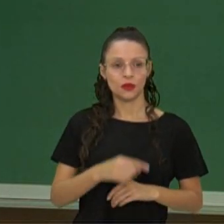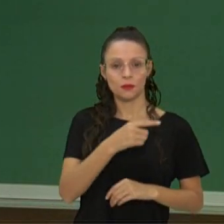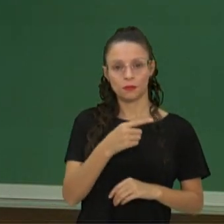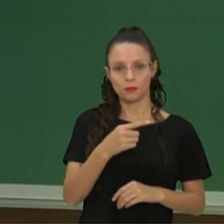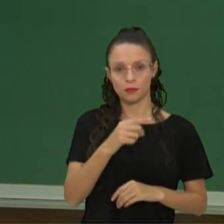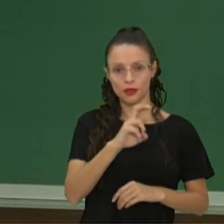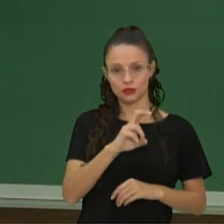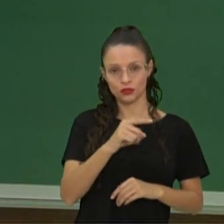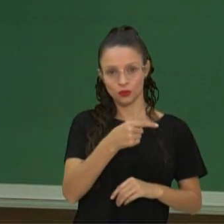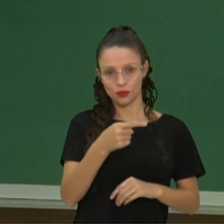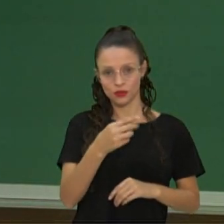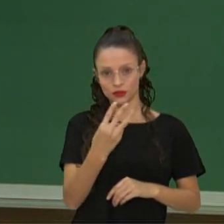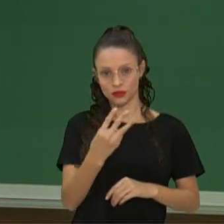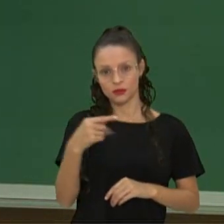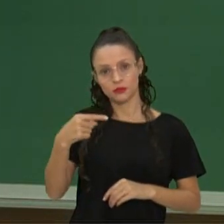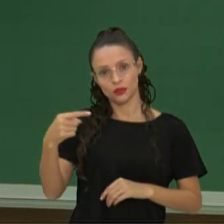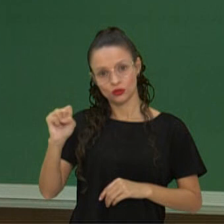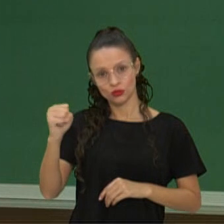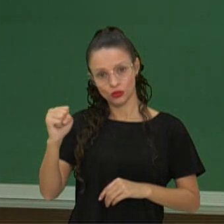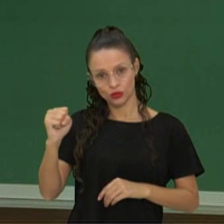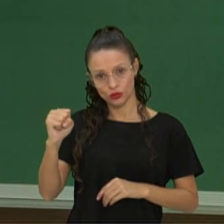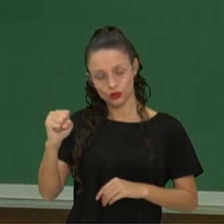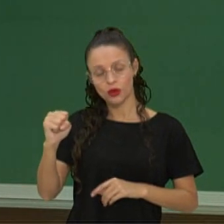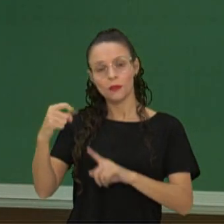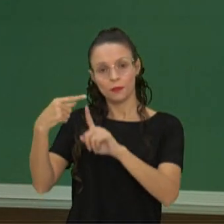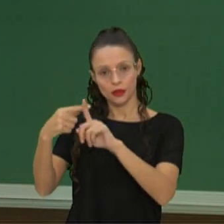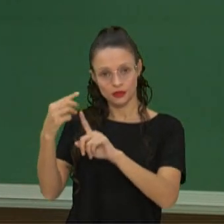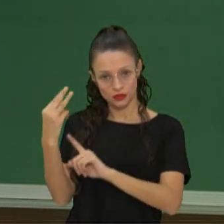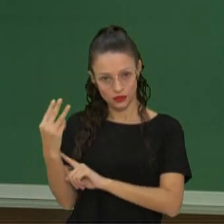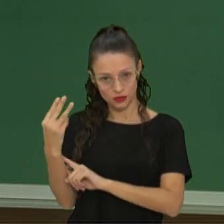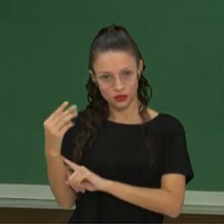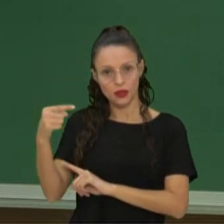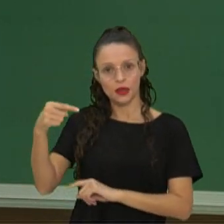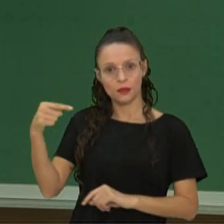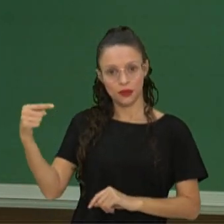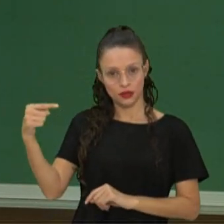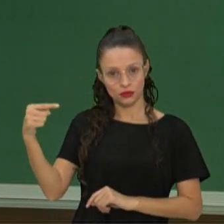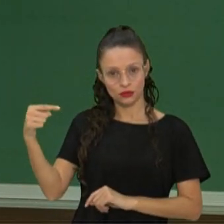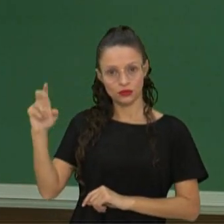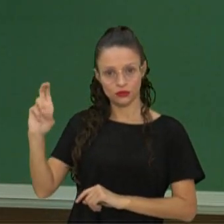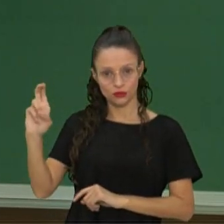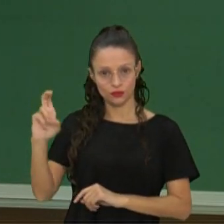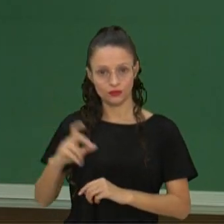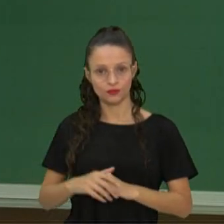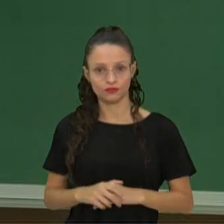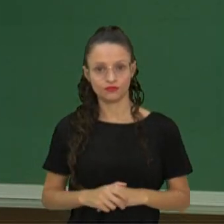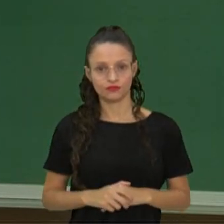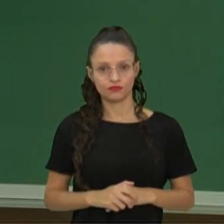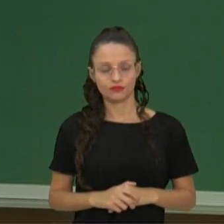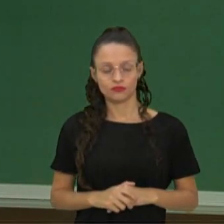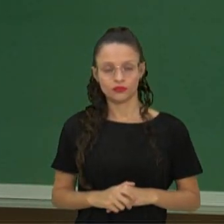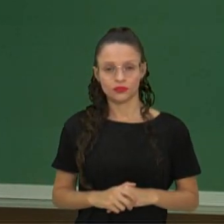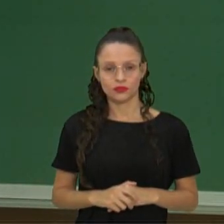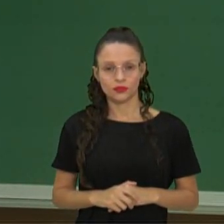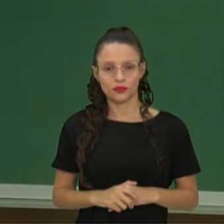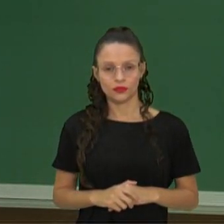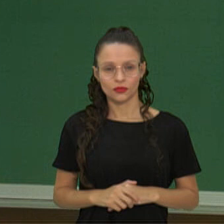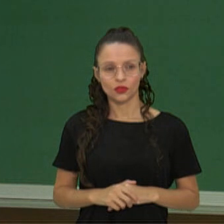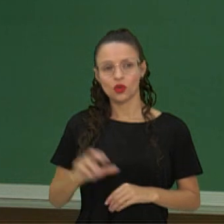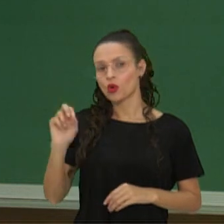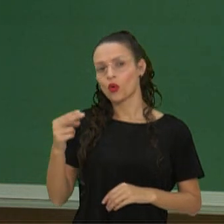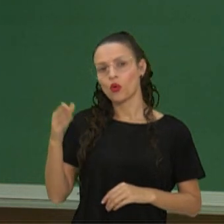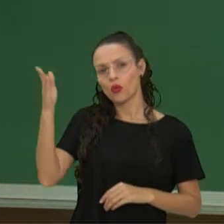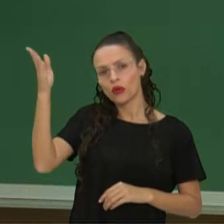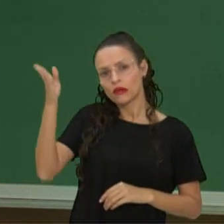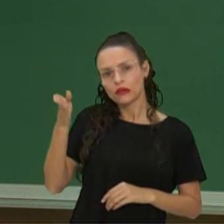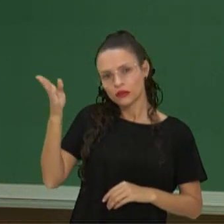Menos 5 com menos 3 dá menos 8. Menos 8 mais 3 dá menos 5. Certo? Ou você cancela, né? O